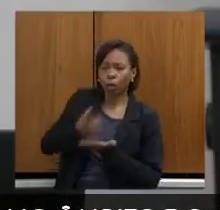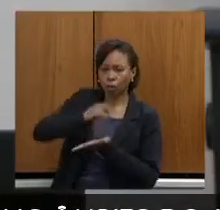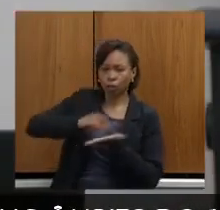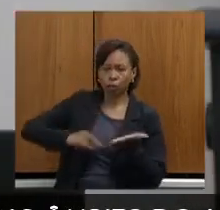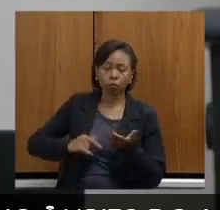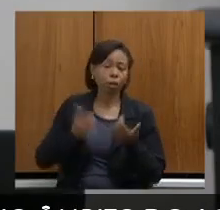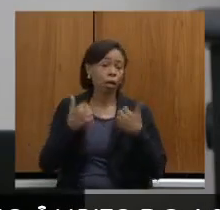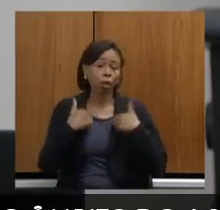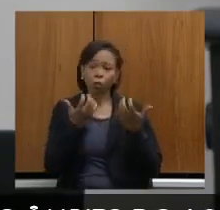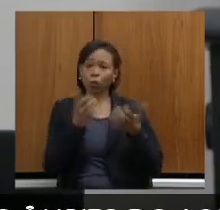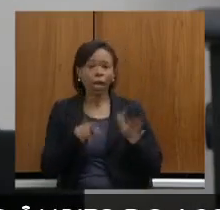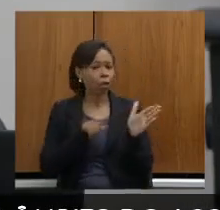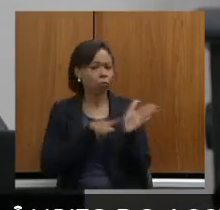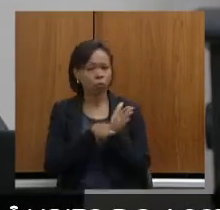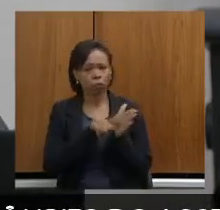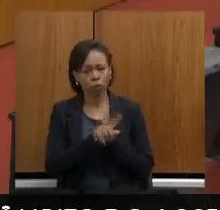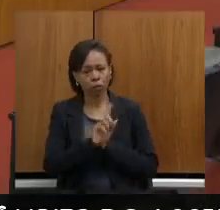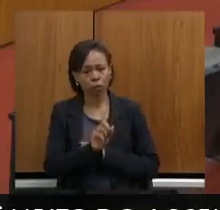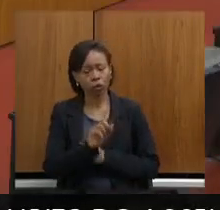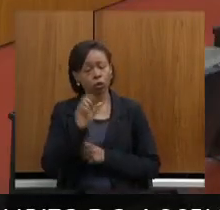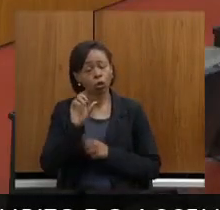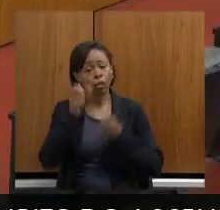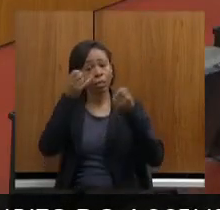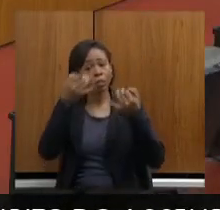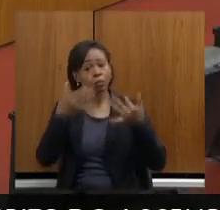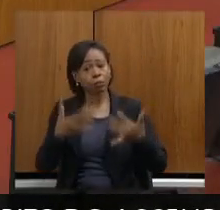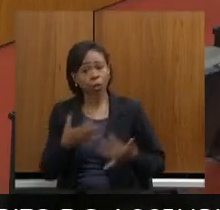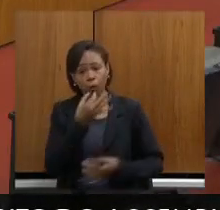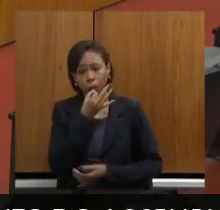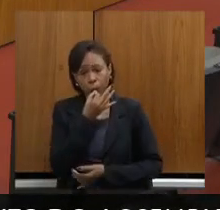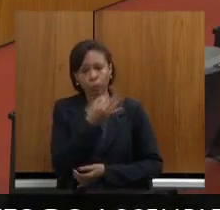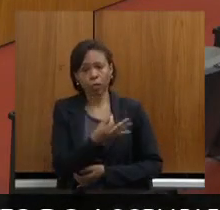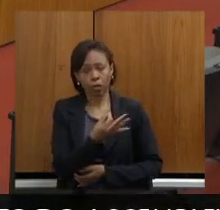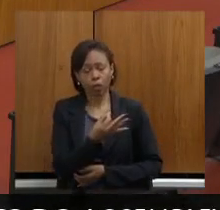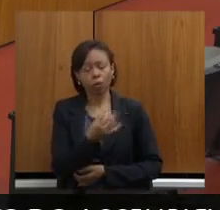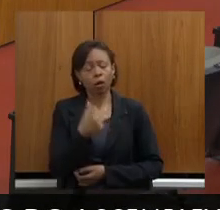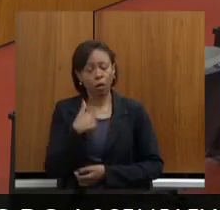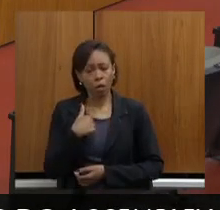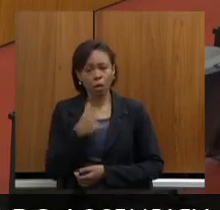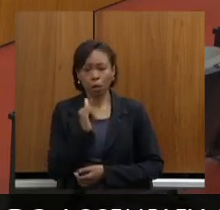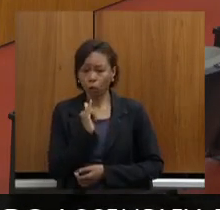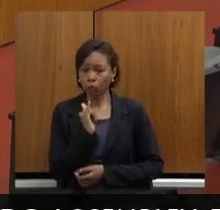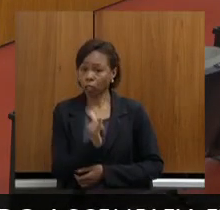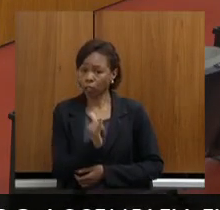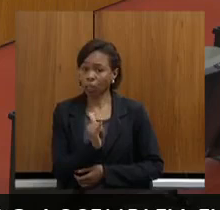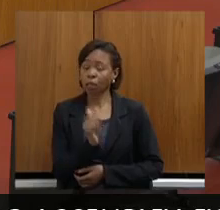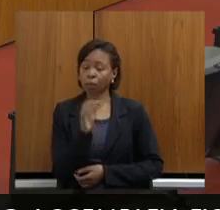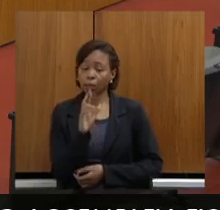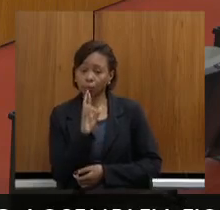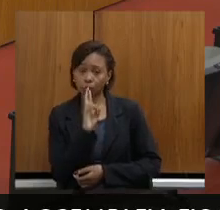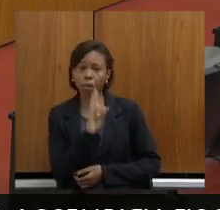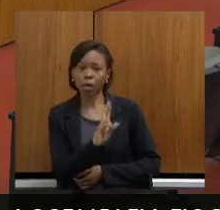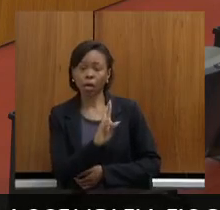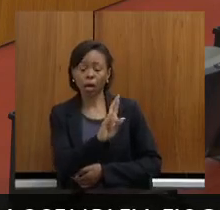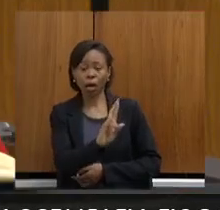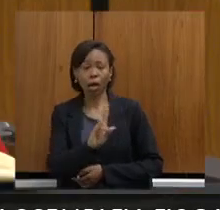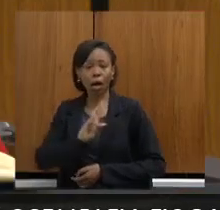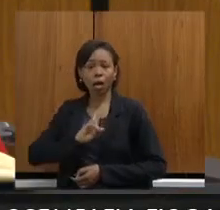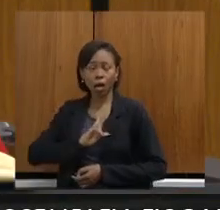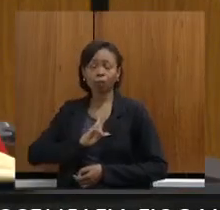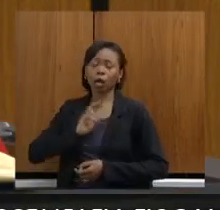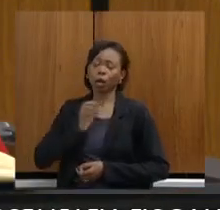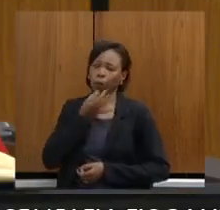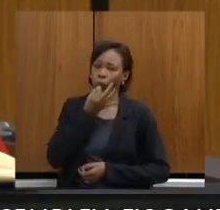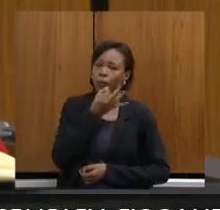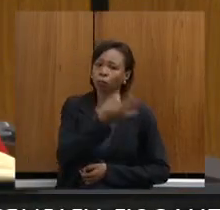não eu não quero questionar eu quero é expressar uma posição e eu deixei exatamente para fazer na réplica durante a